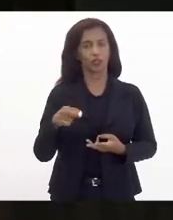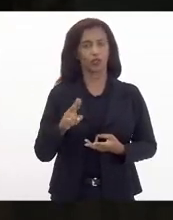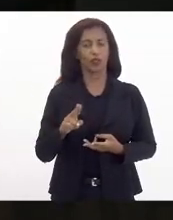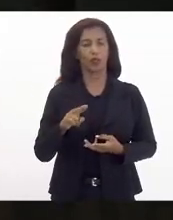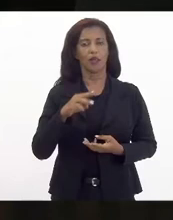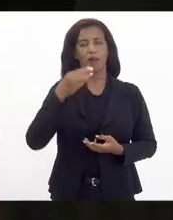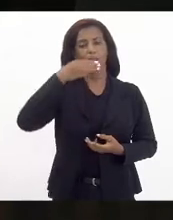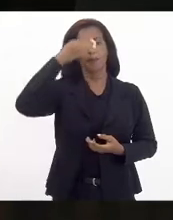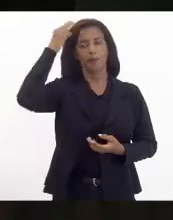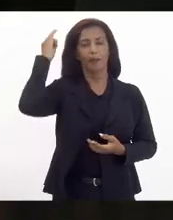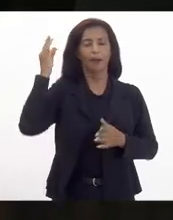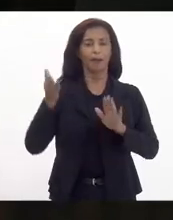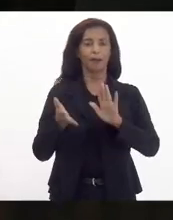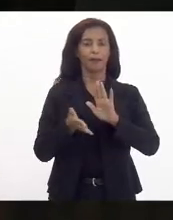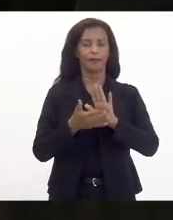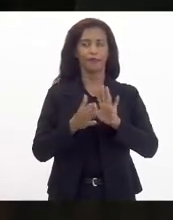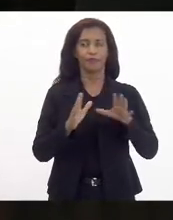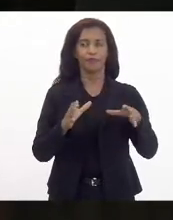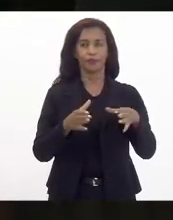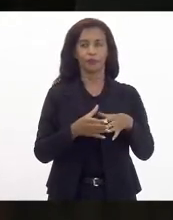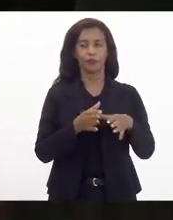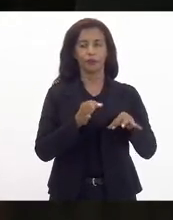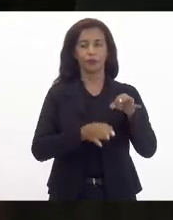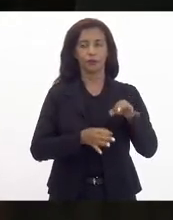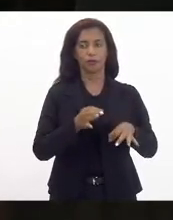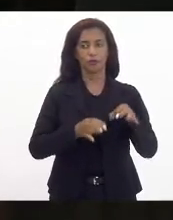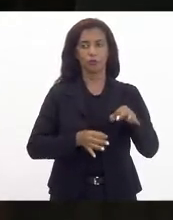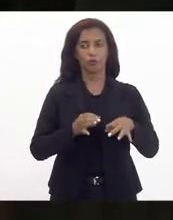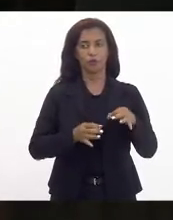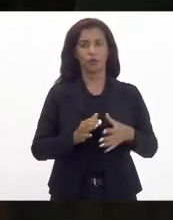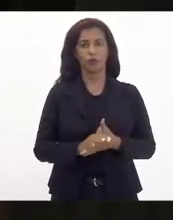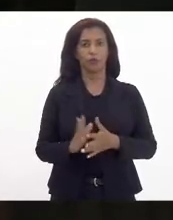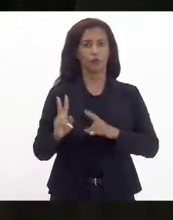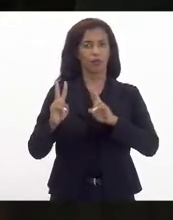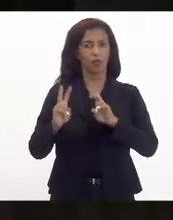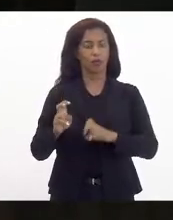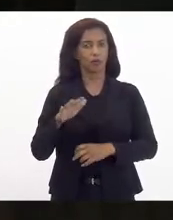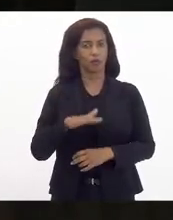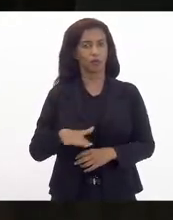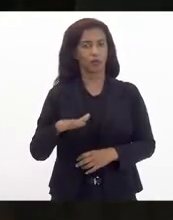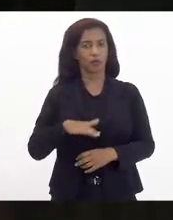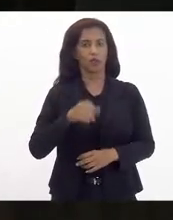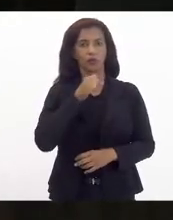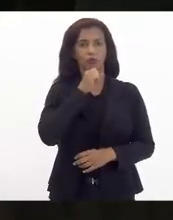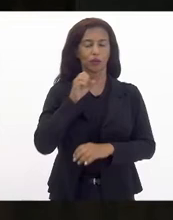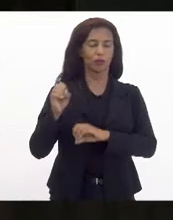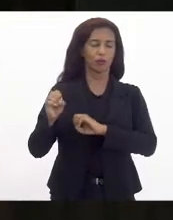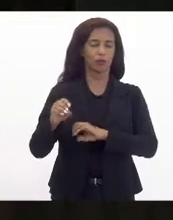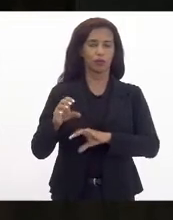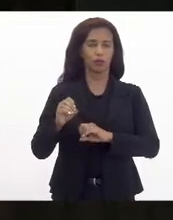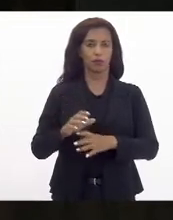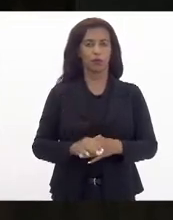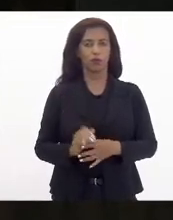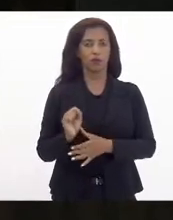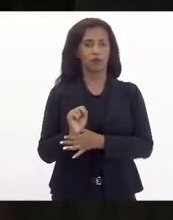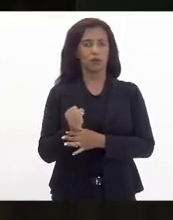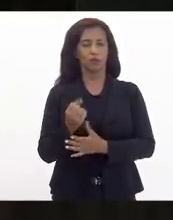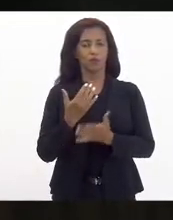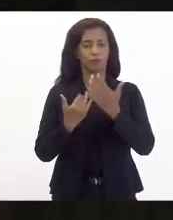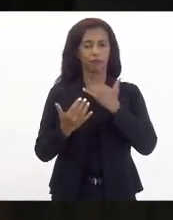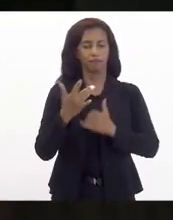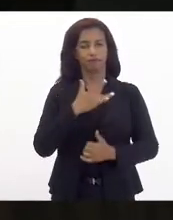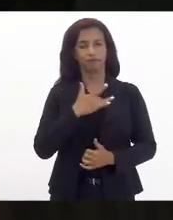em Márcio Pacheco pendentes de parecer das condições de construção just é de ação da criança adolescente idoso da Educação de segurança